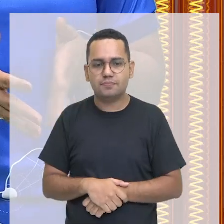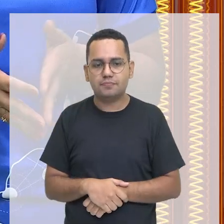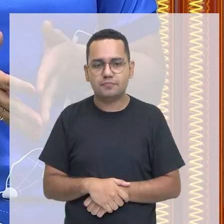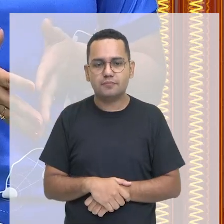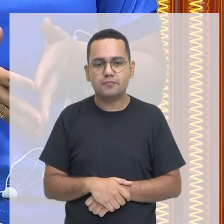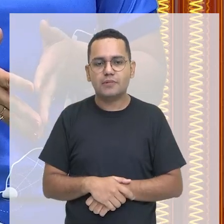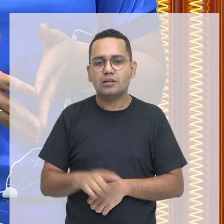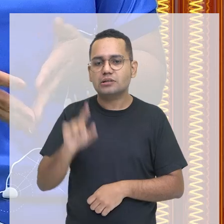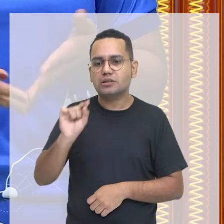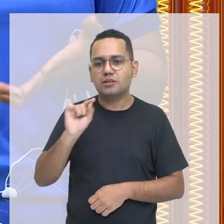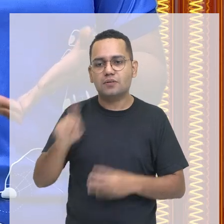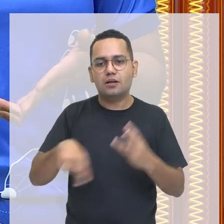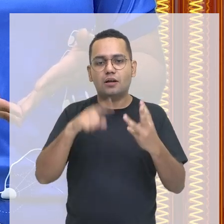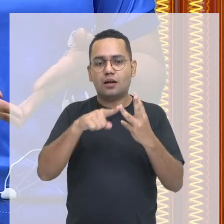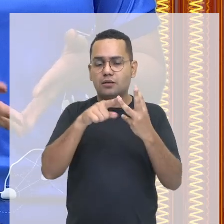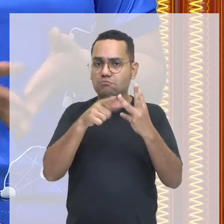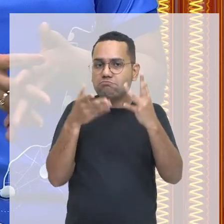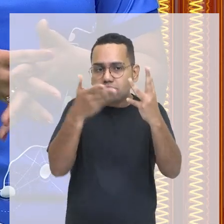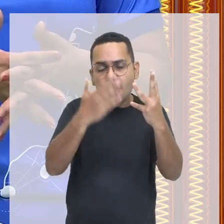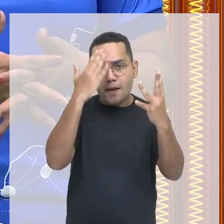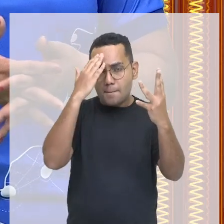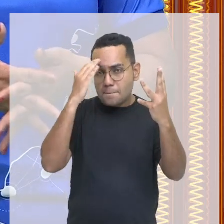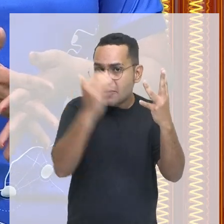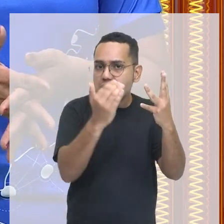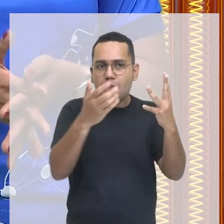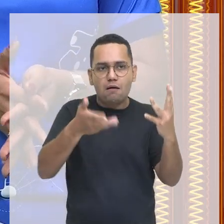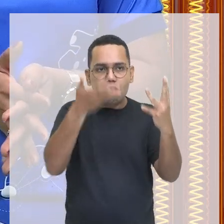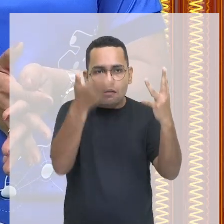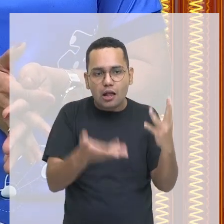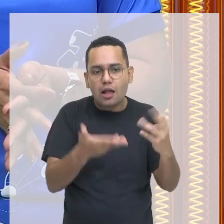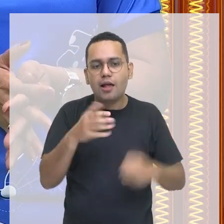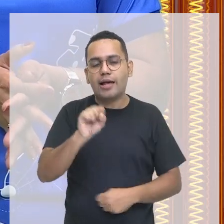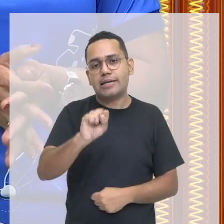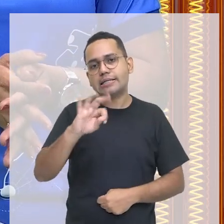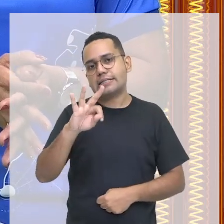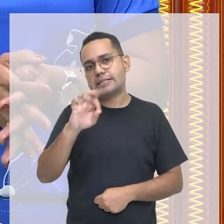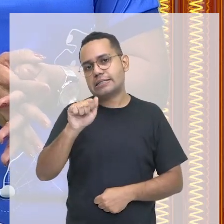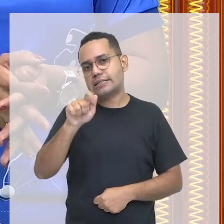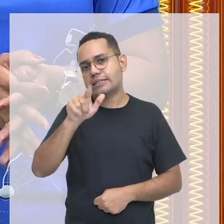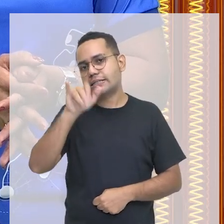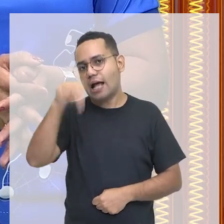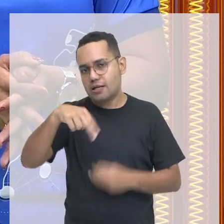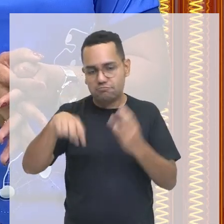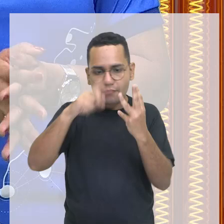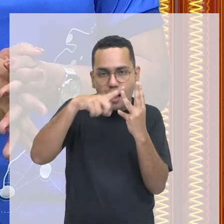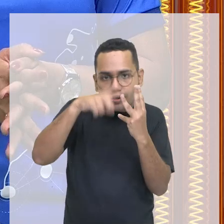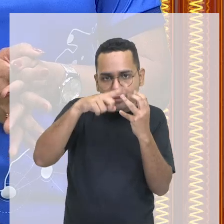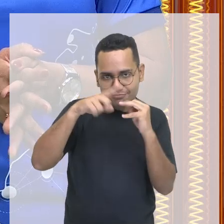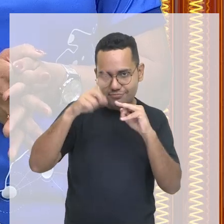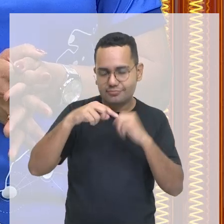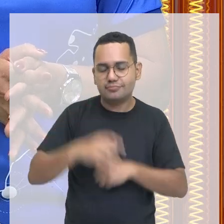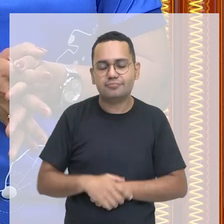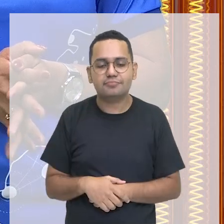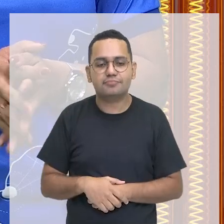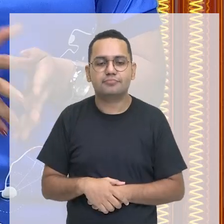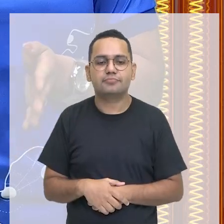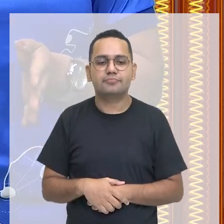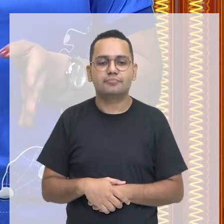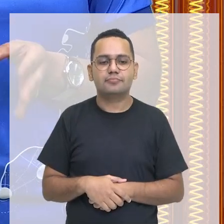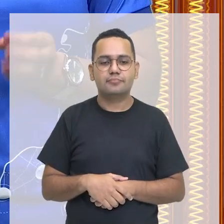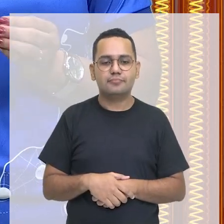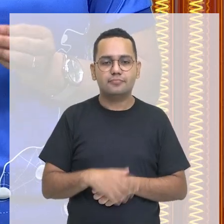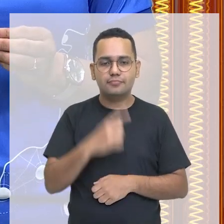à personalidade em torno de Stalin. Em 1924, após a morte de Lenin, vamos observar que